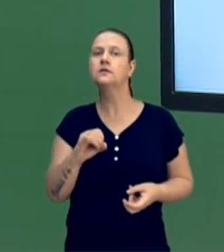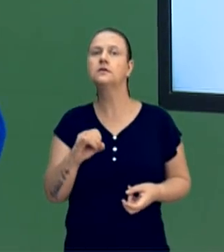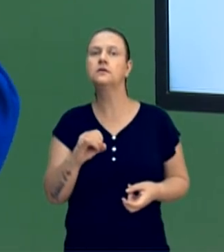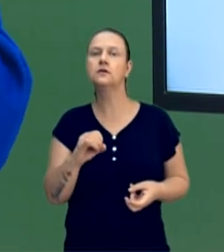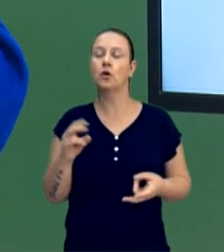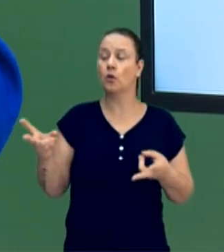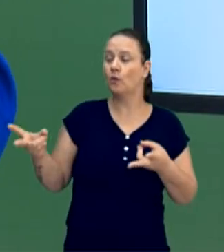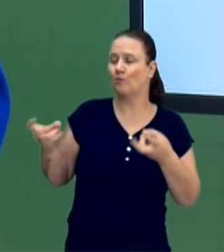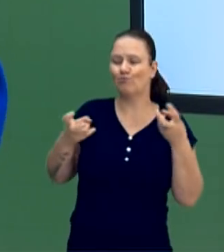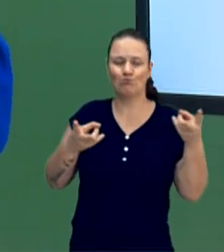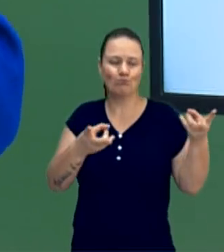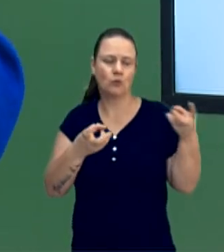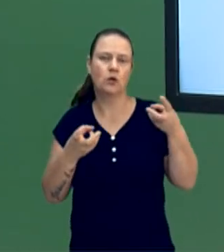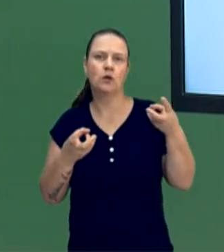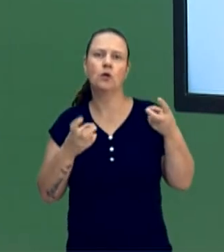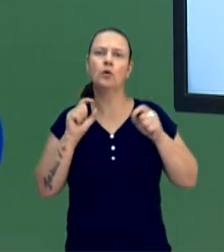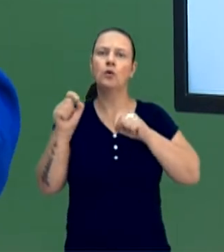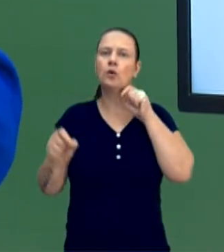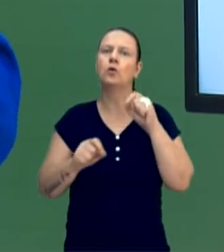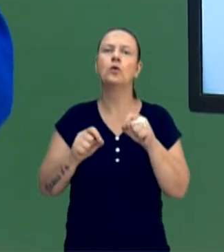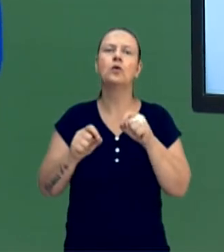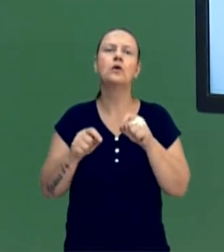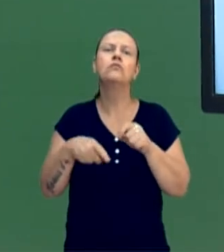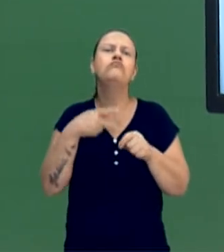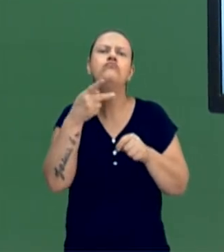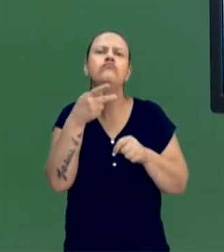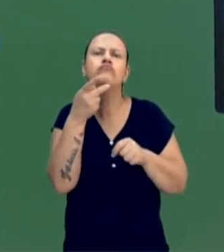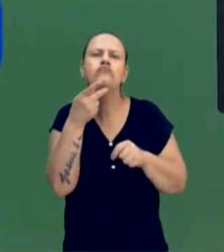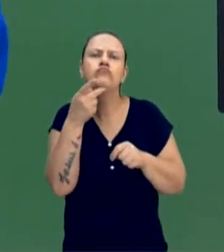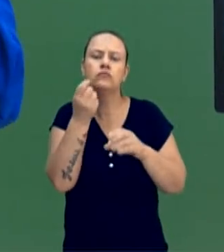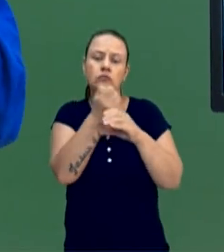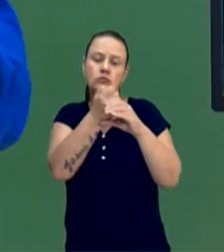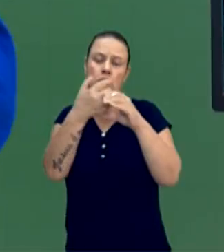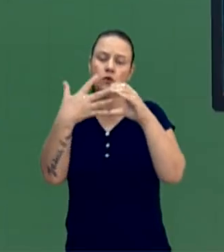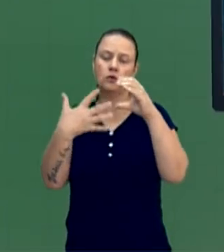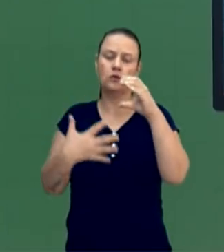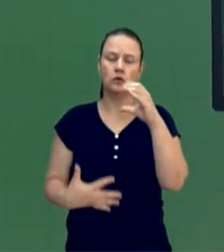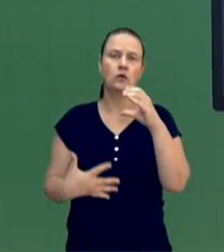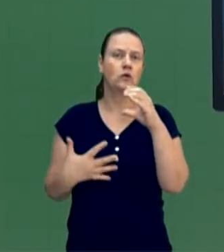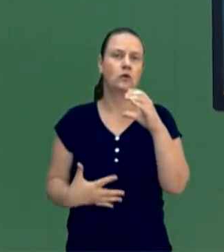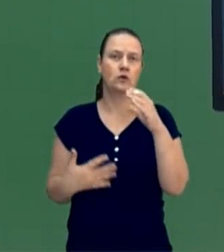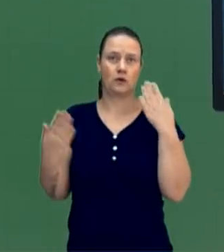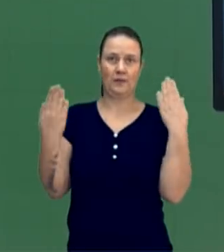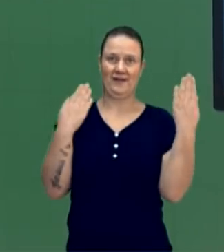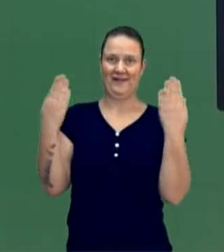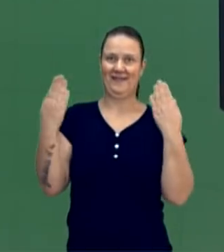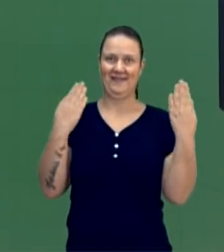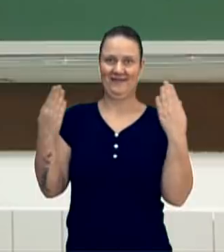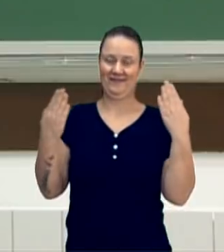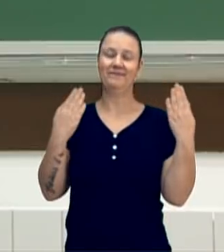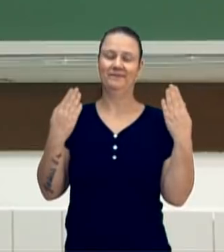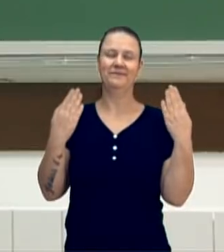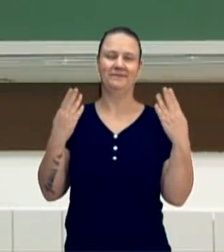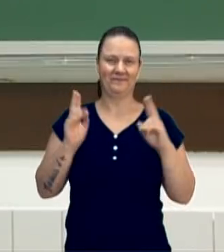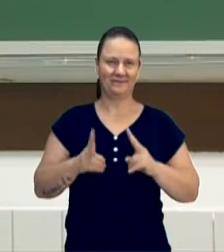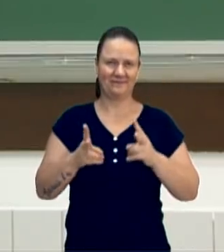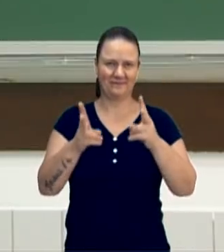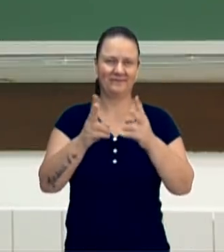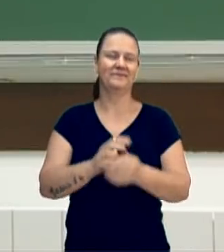eu falo que eu estou trabalhando, estou falando de características psicológicas. Vamos